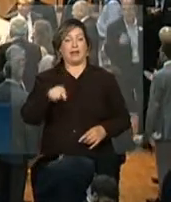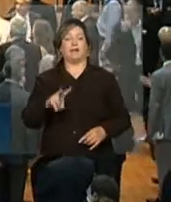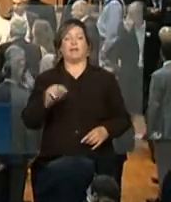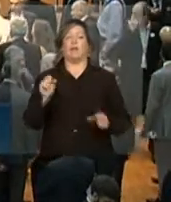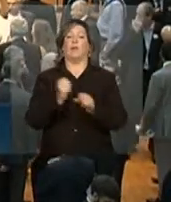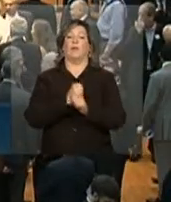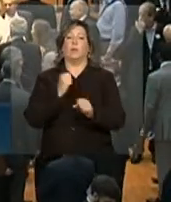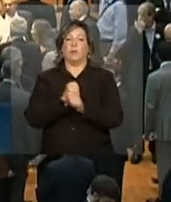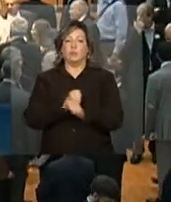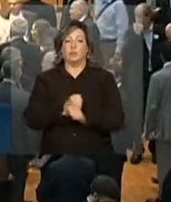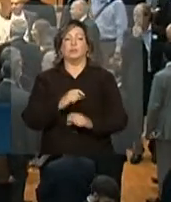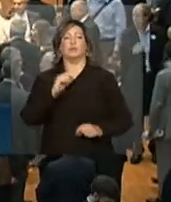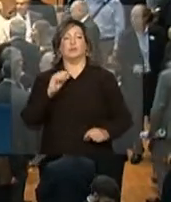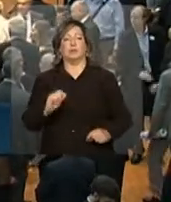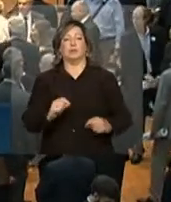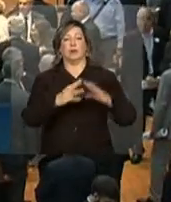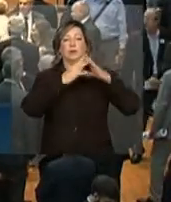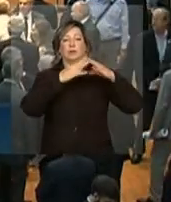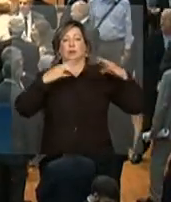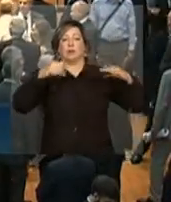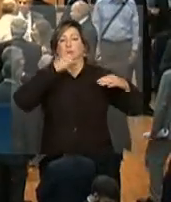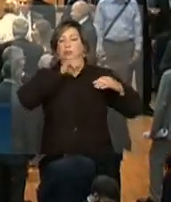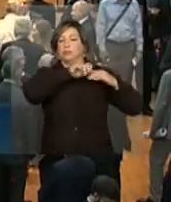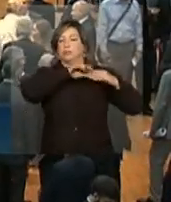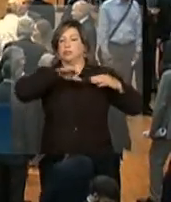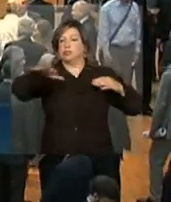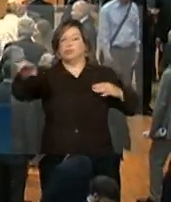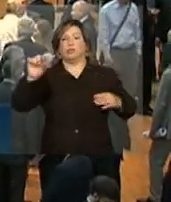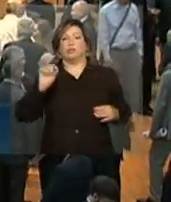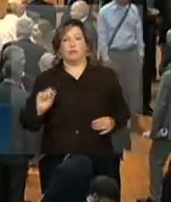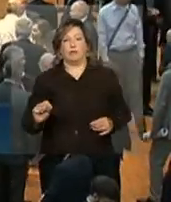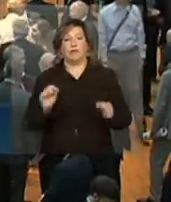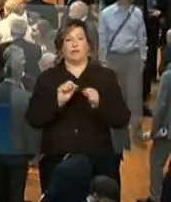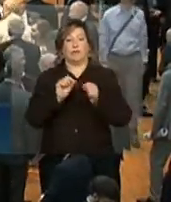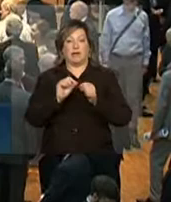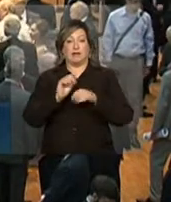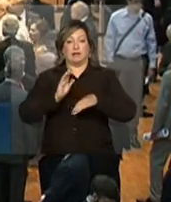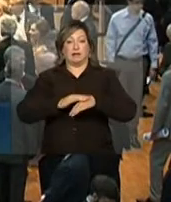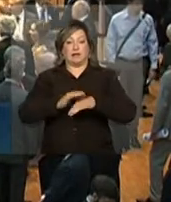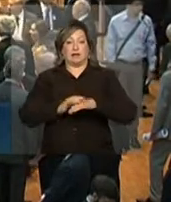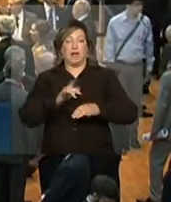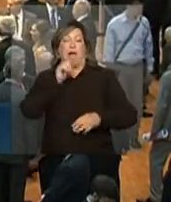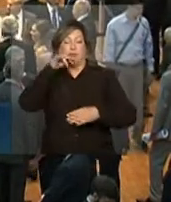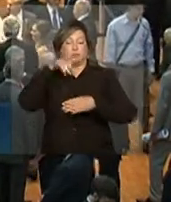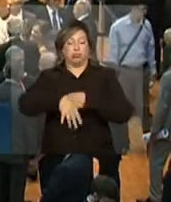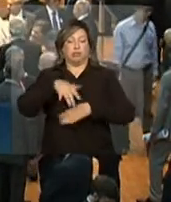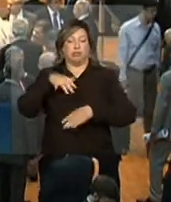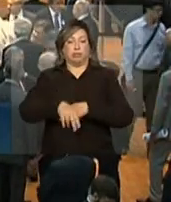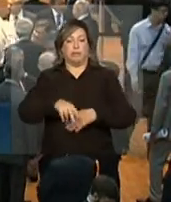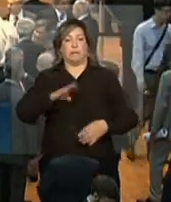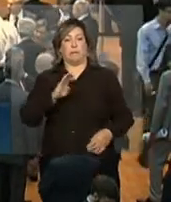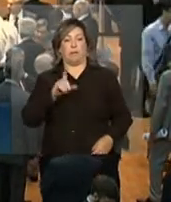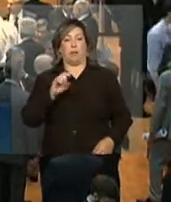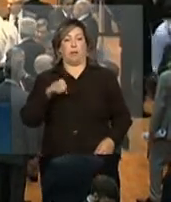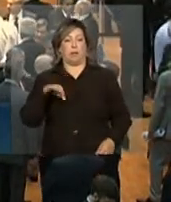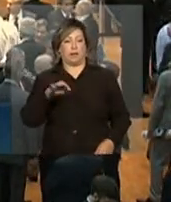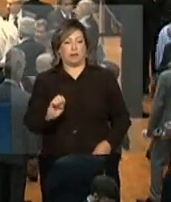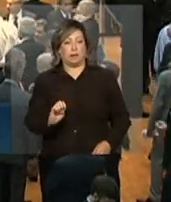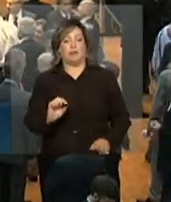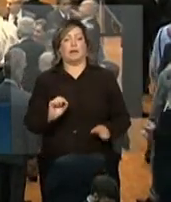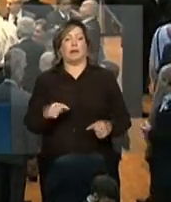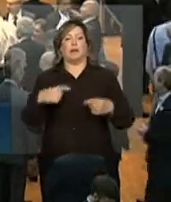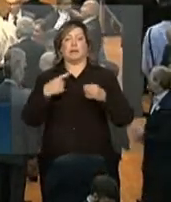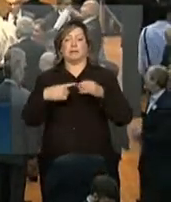construída para levar a energia produzida pela hidroelétrica de Belo Monte aos centros